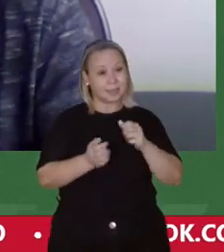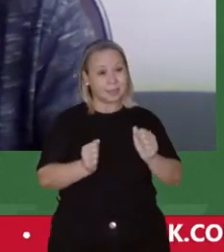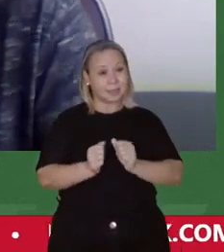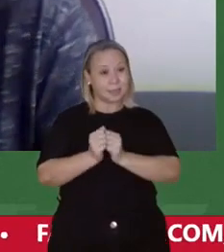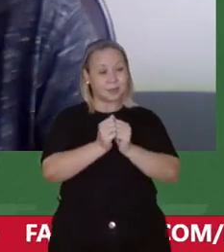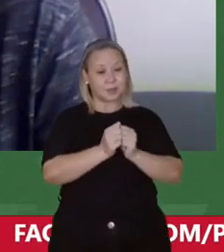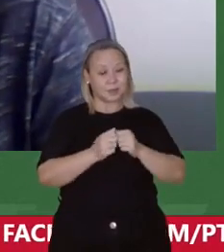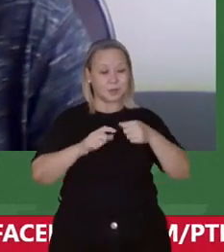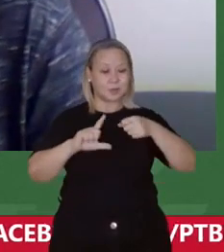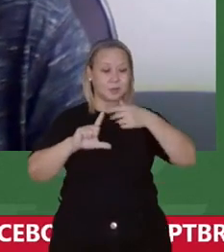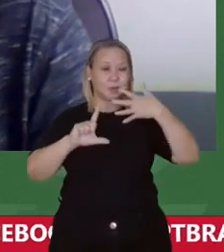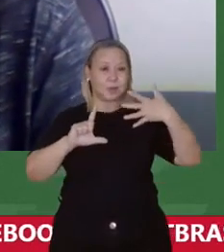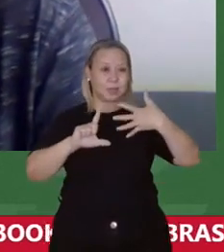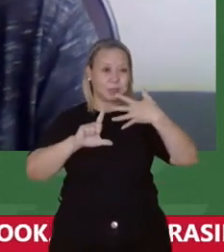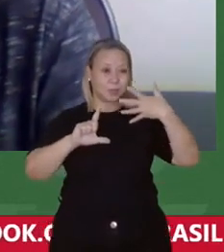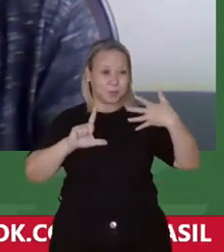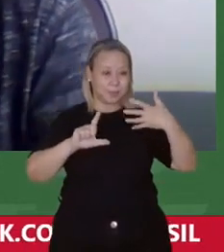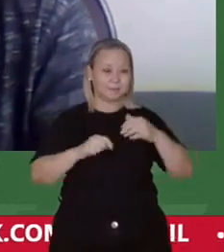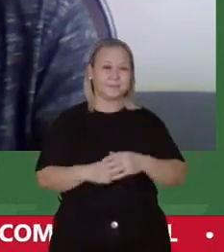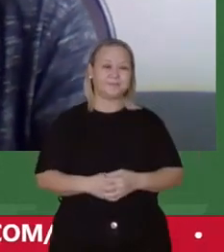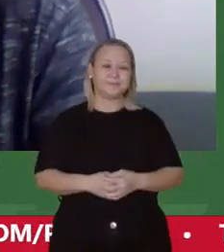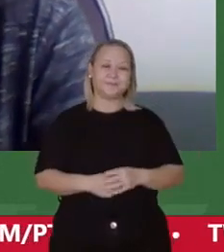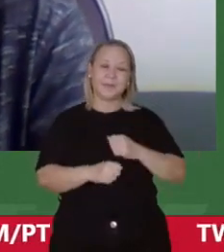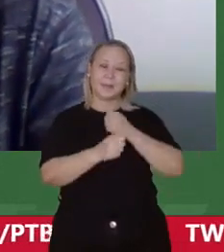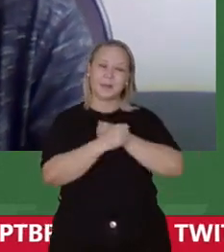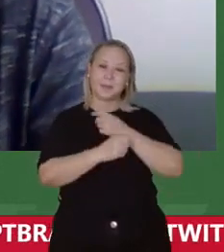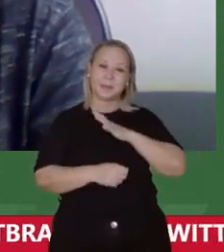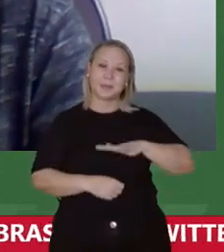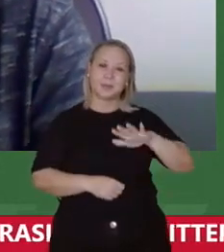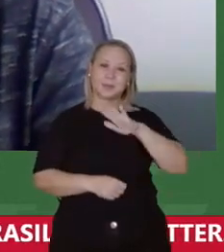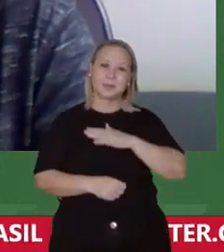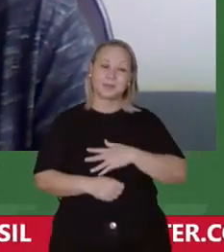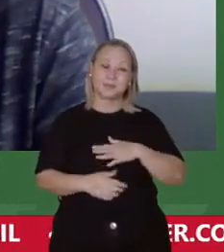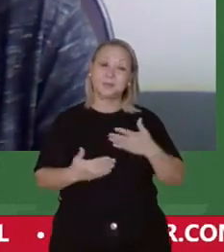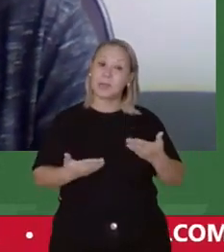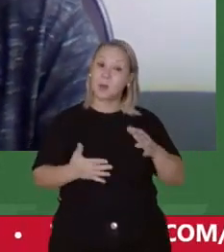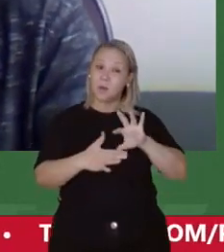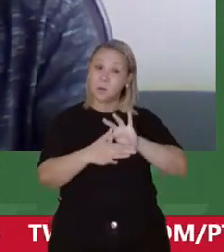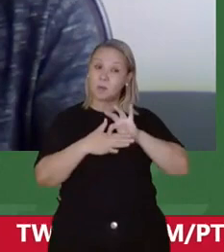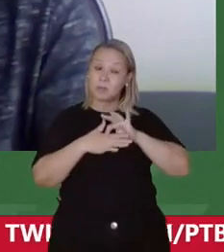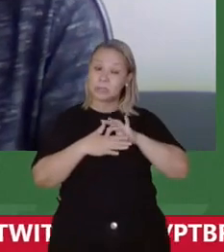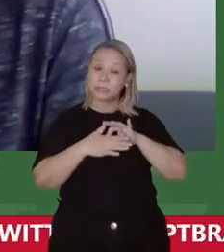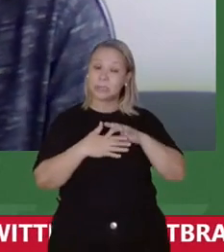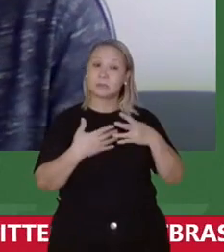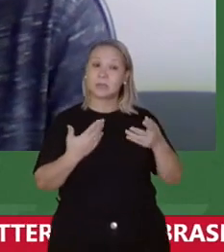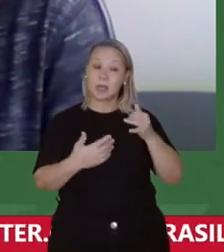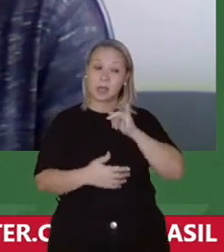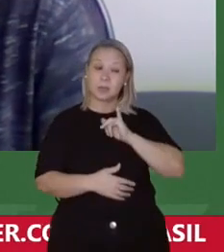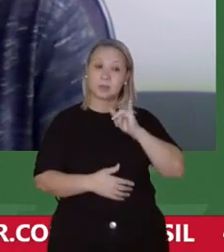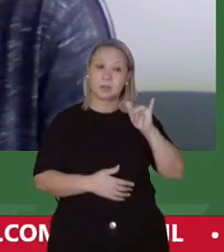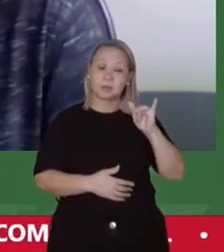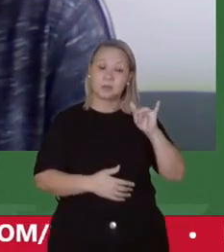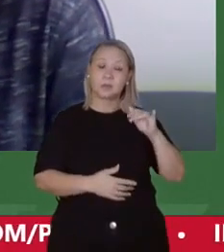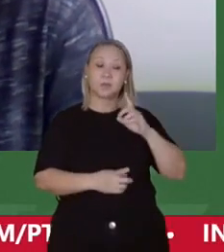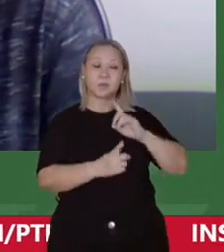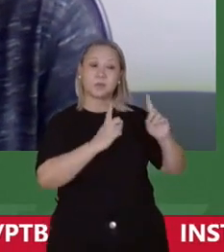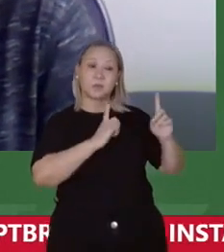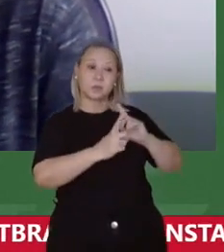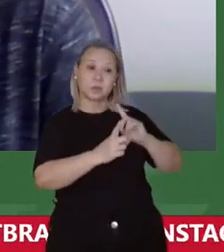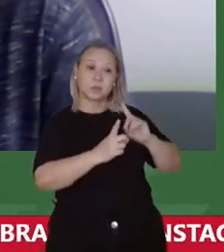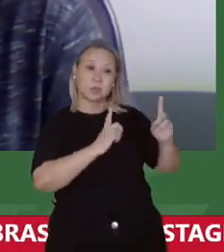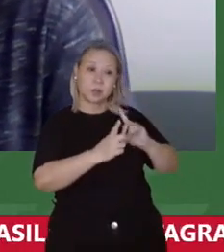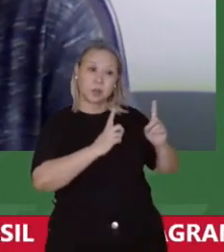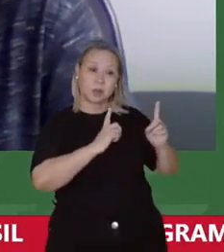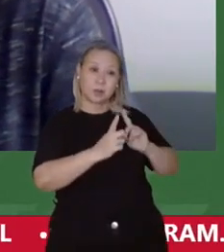todos, uma honra estar aqui. Líder, deixa eu lhe dizer uma coisa, eu costumo dialogar com os meus irmãos e minhas